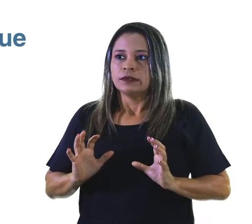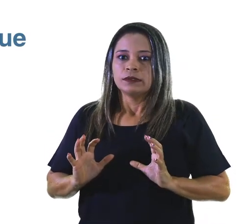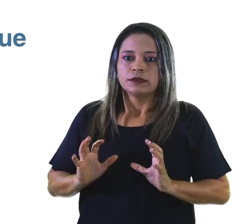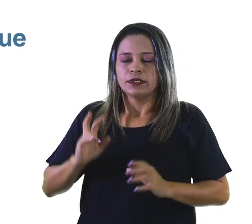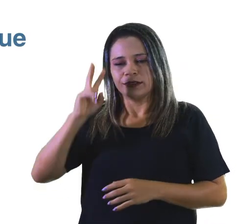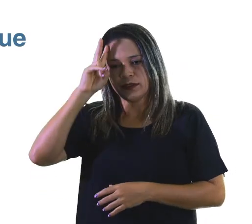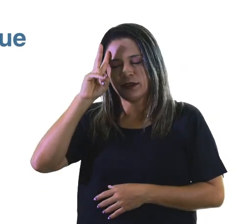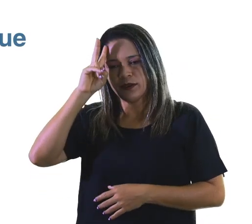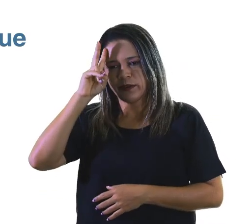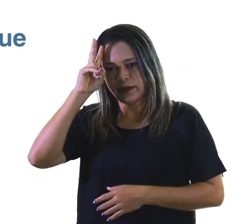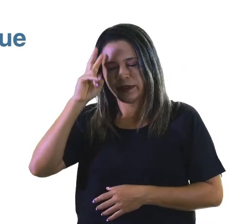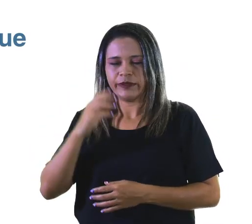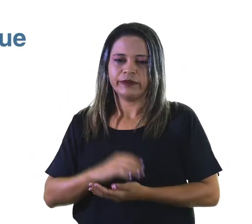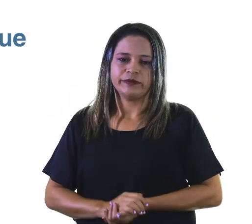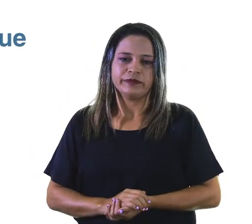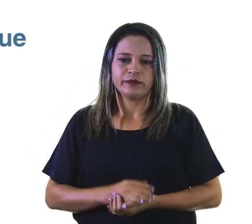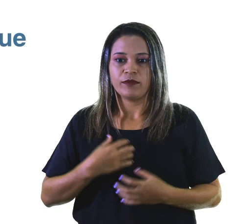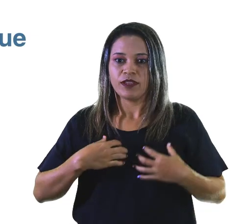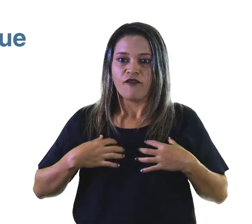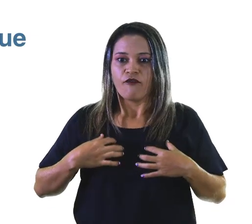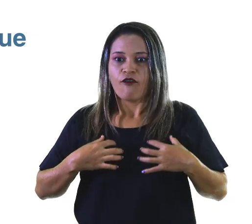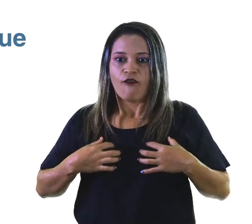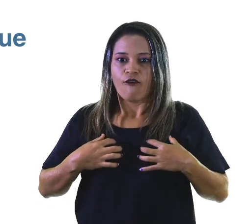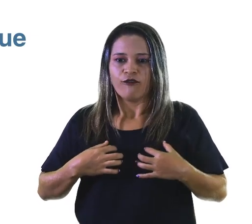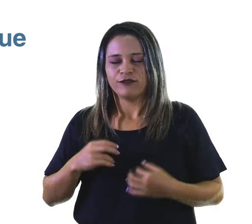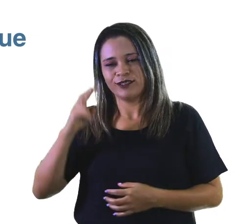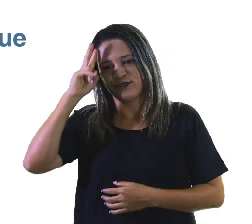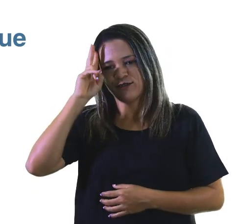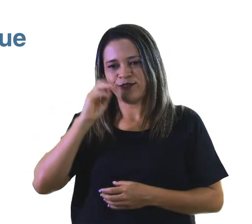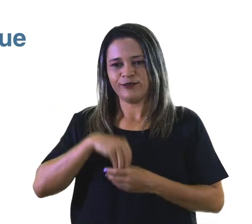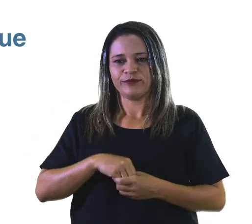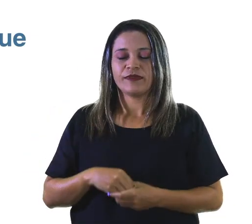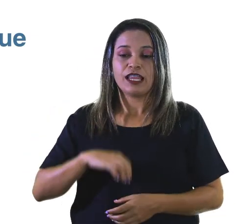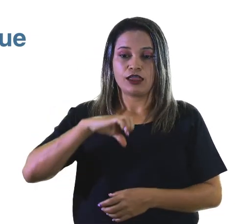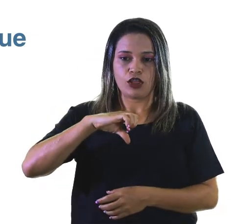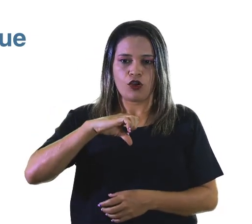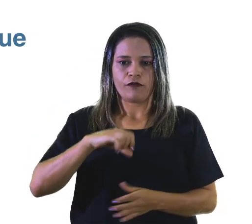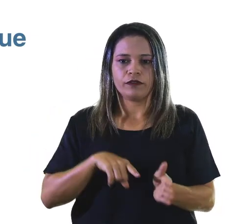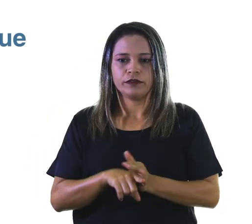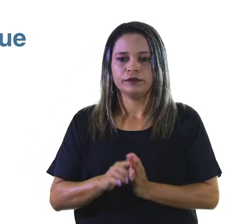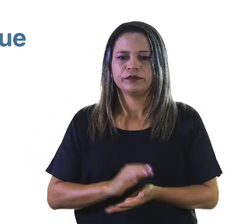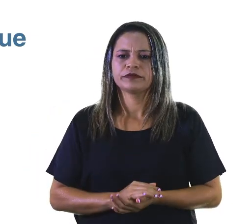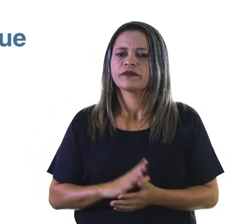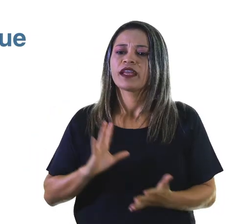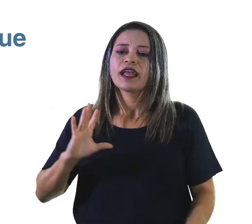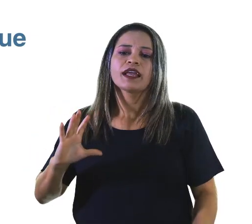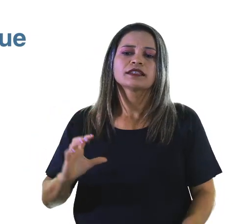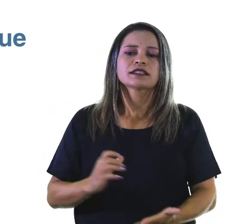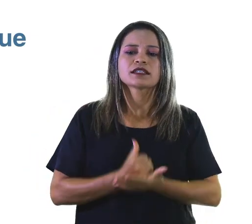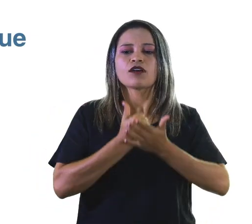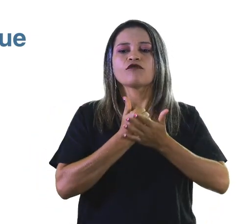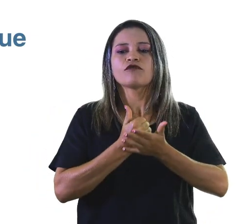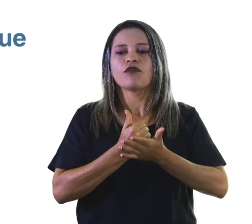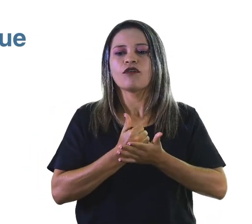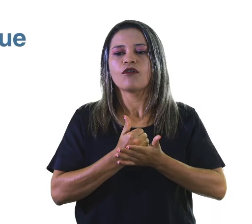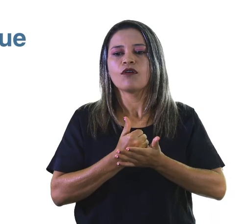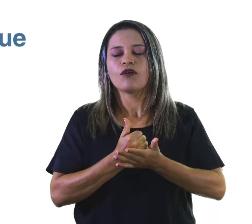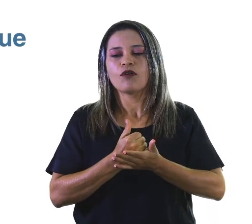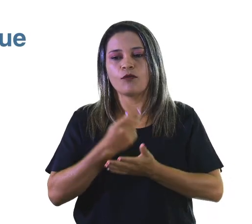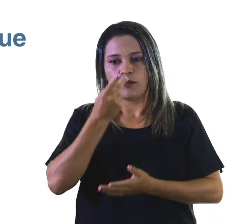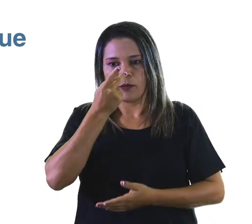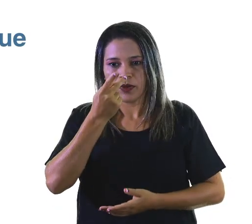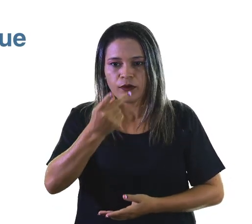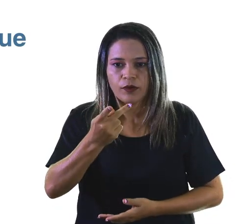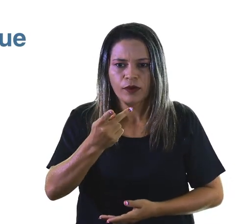tá certo? Então vamos lá. Questão 9. Quem salvou o Pinóquio? E aí?